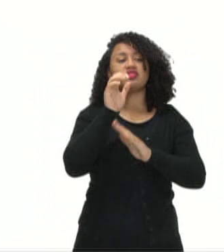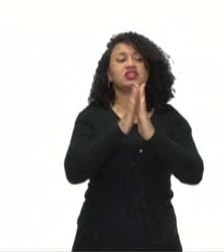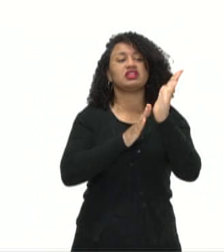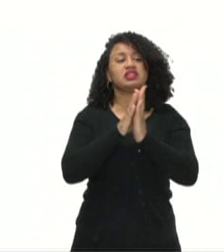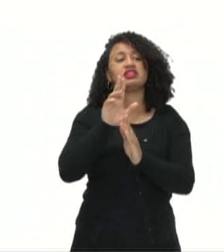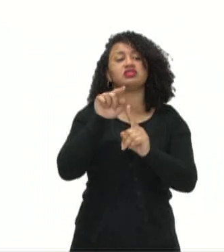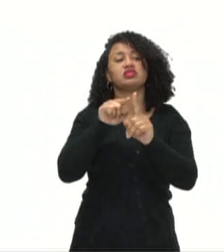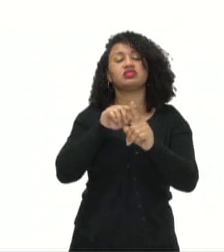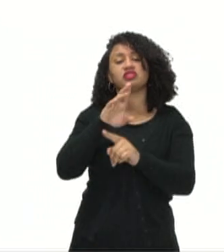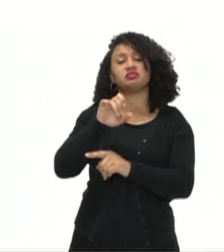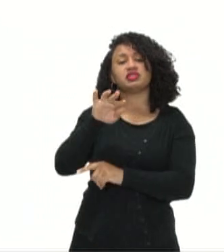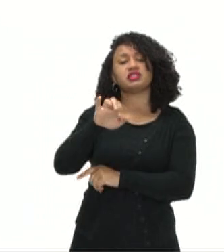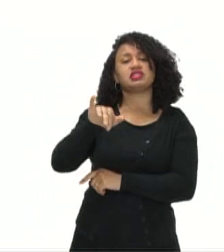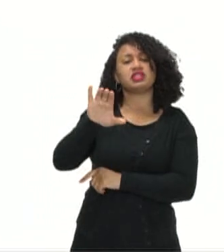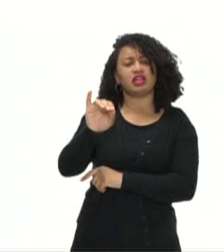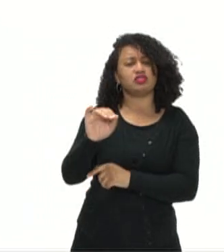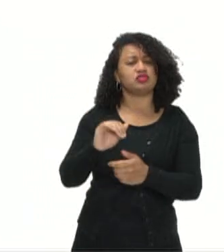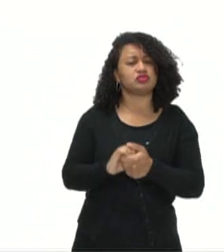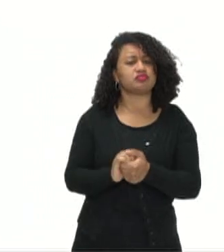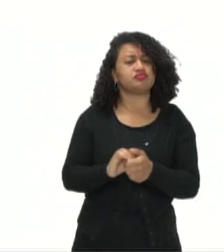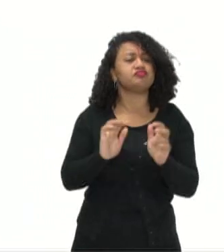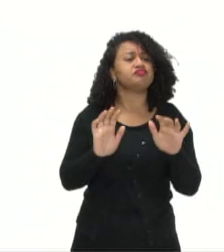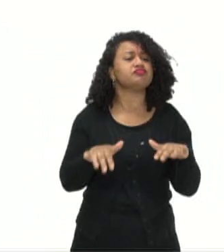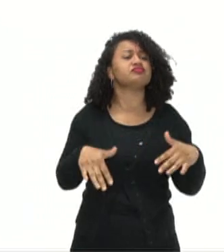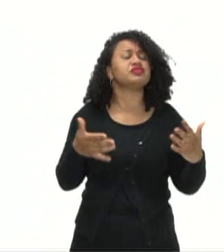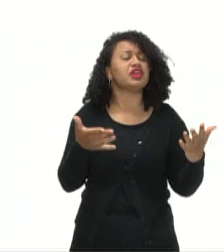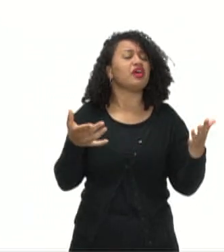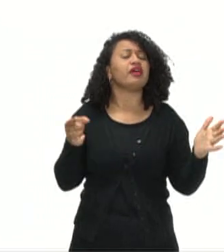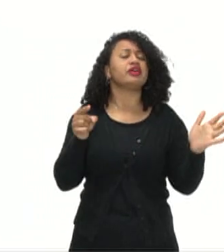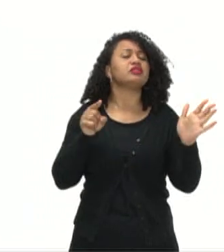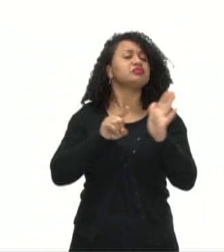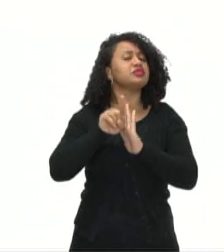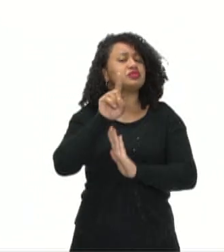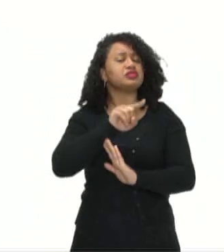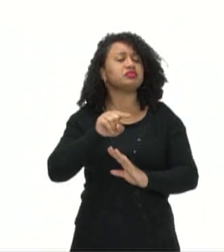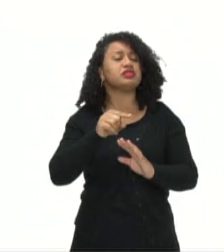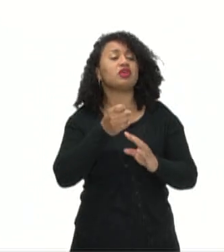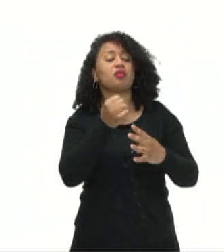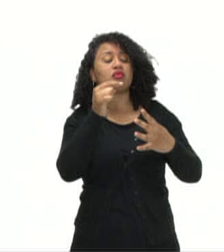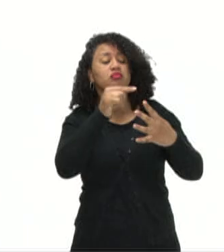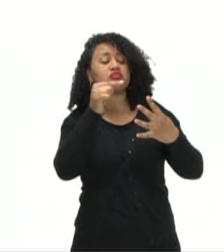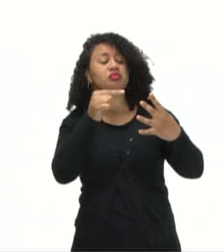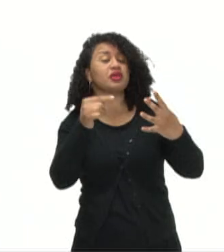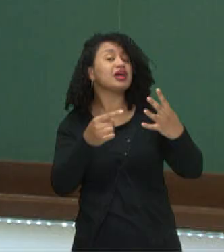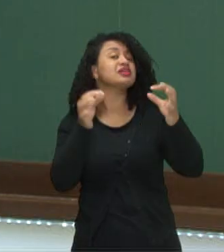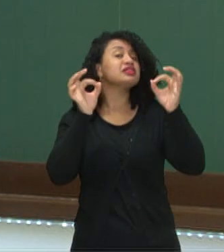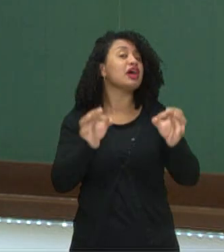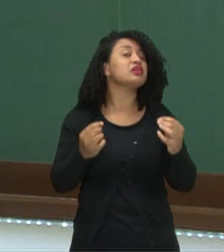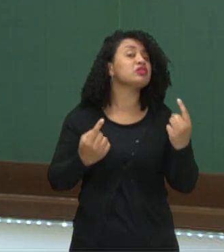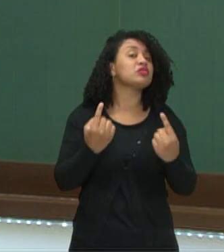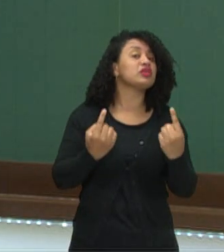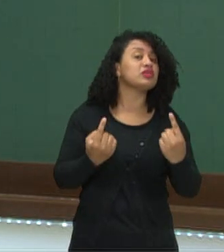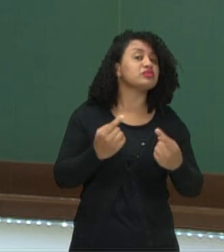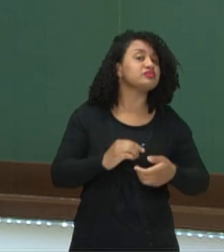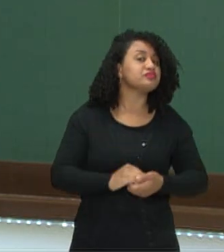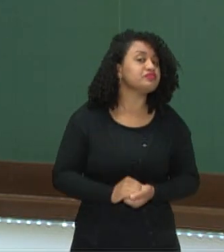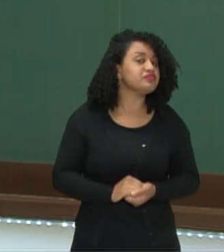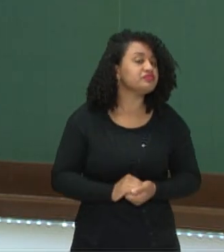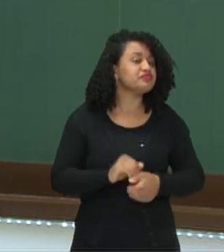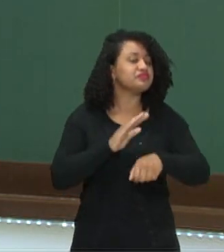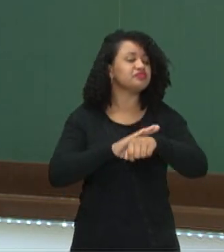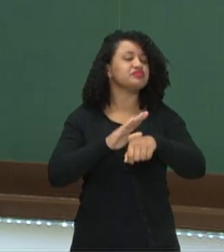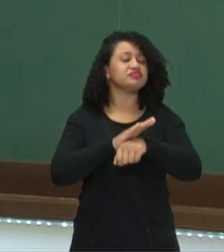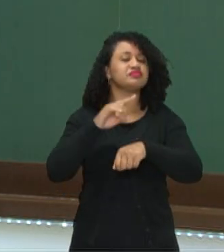tipo cinético. Eis aqui, quais dessas afirmações está correto? Eu vou dar